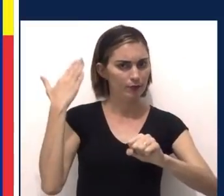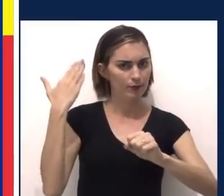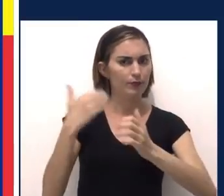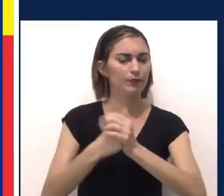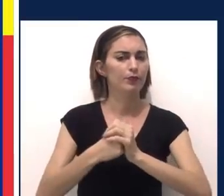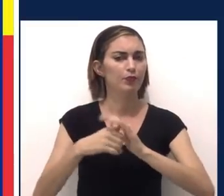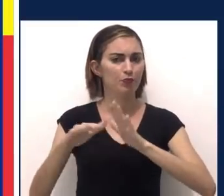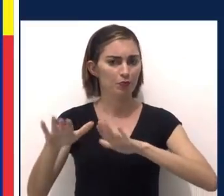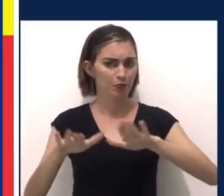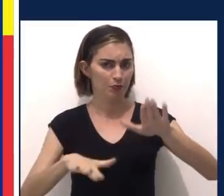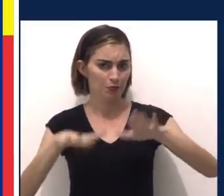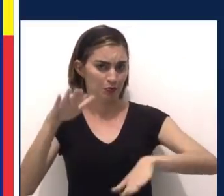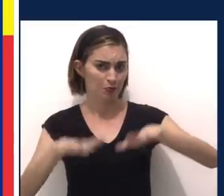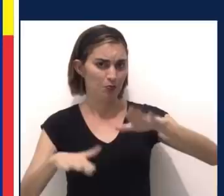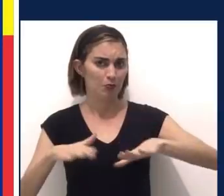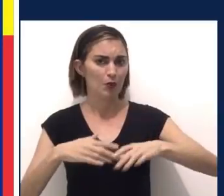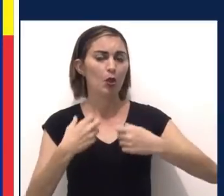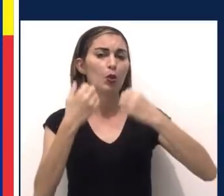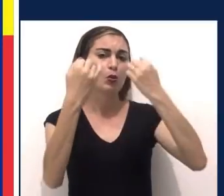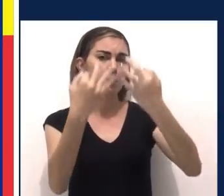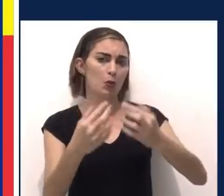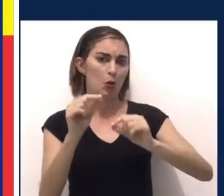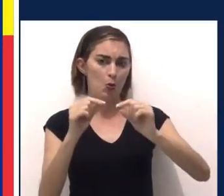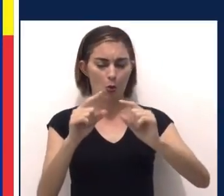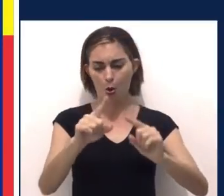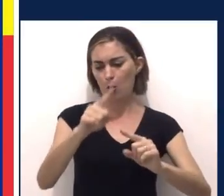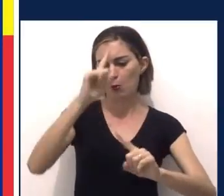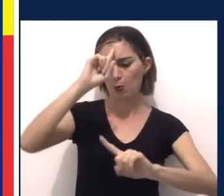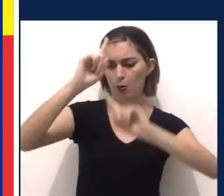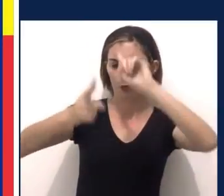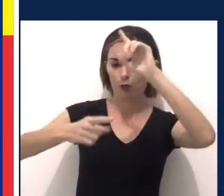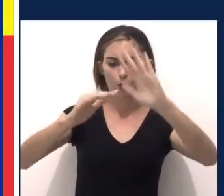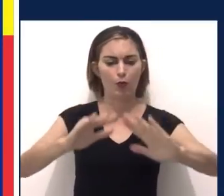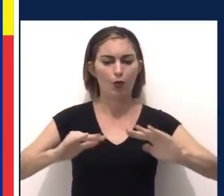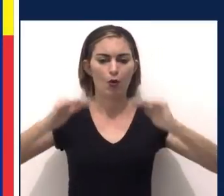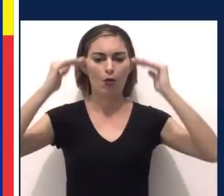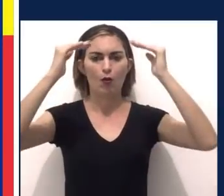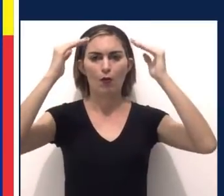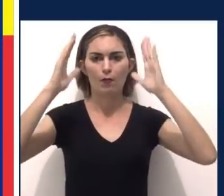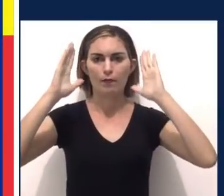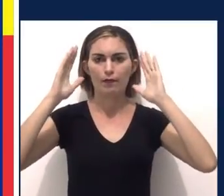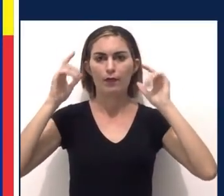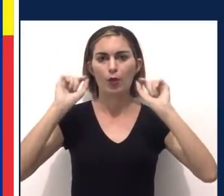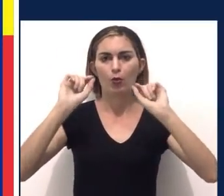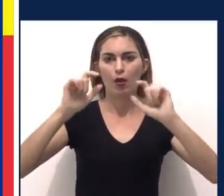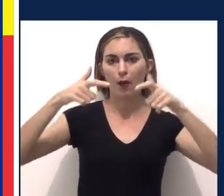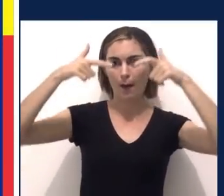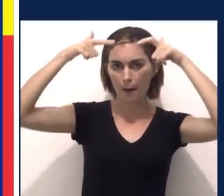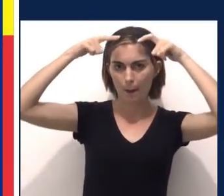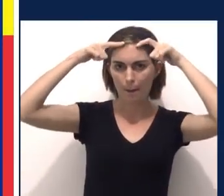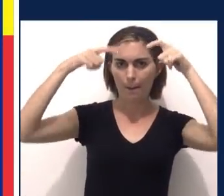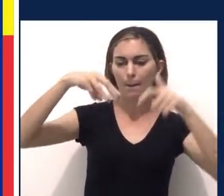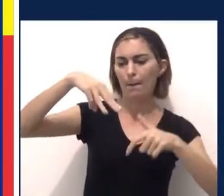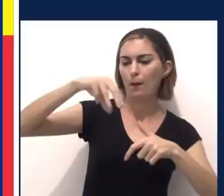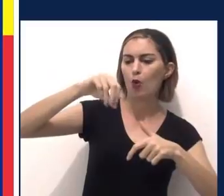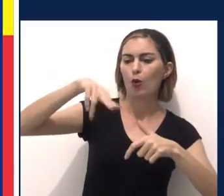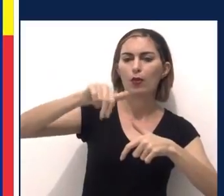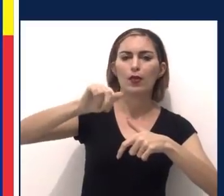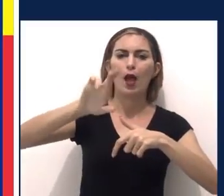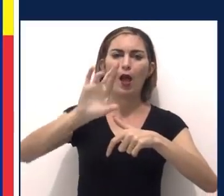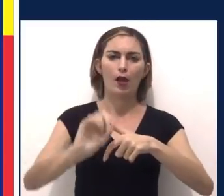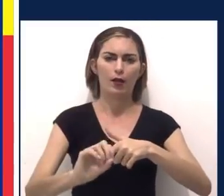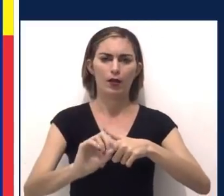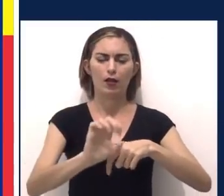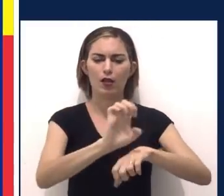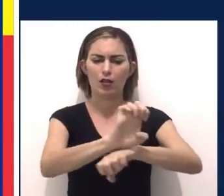que, em geral, defendia o quê? O poder absoluto dos monarcas. Né? E o Estado